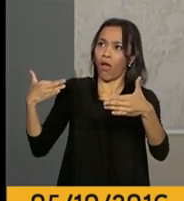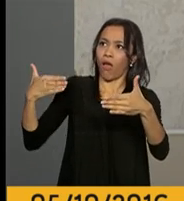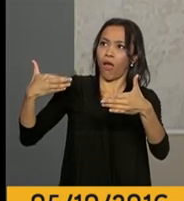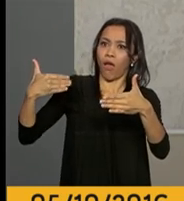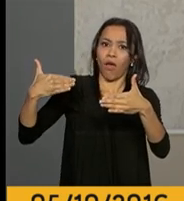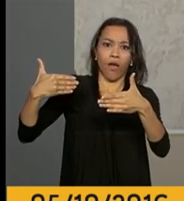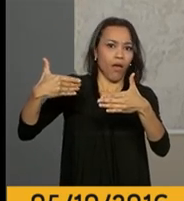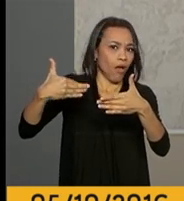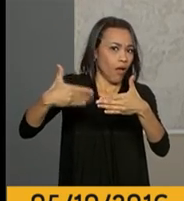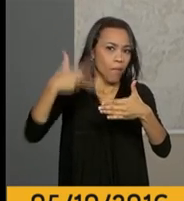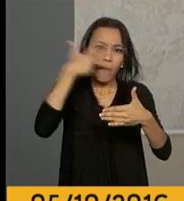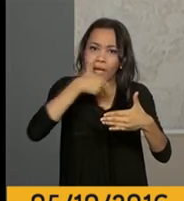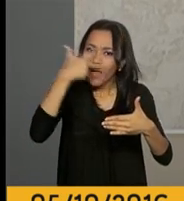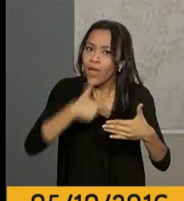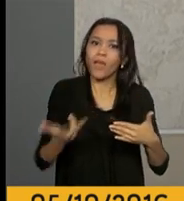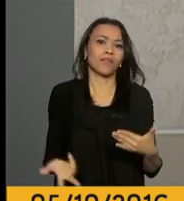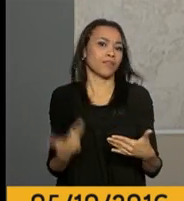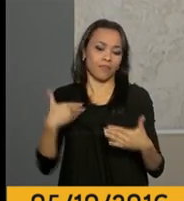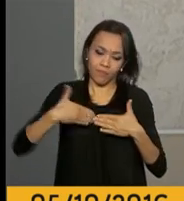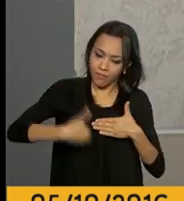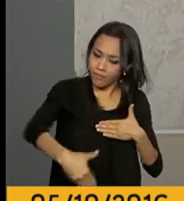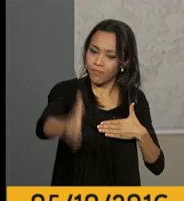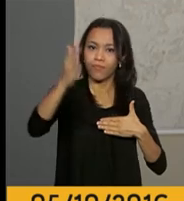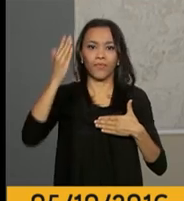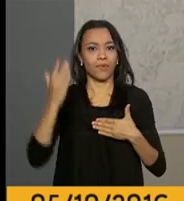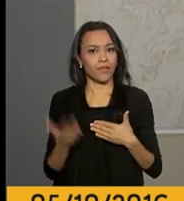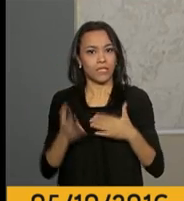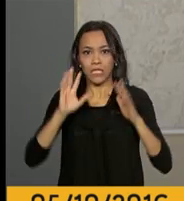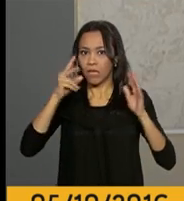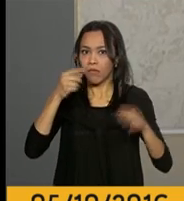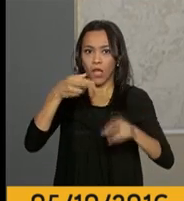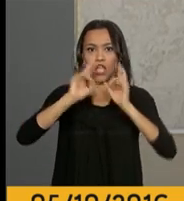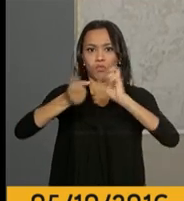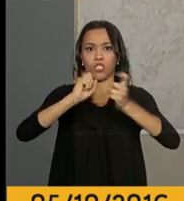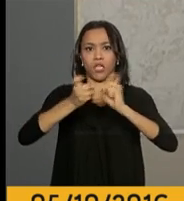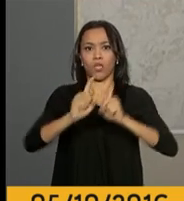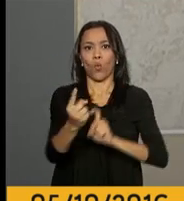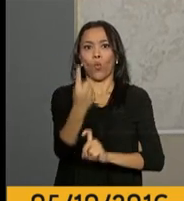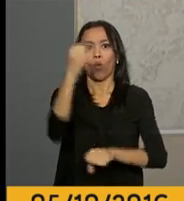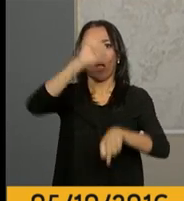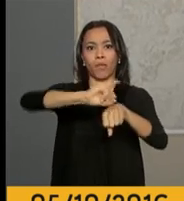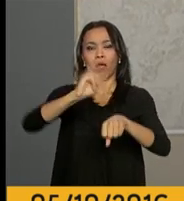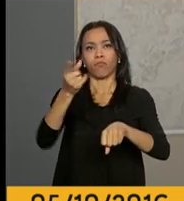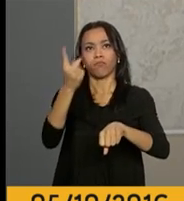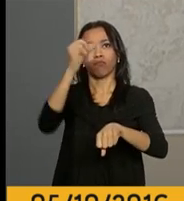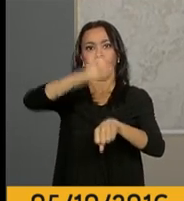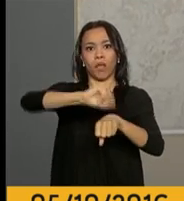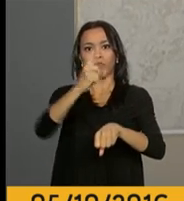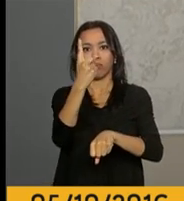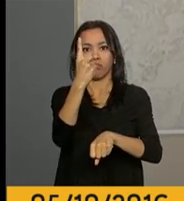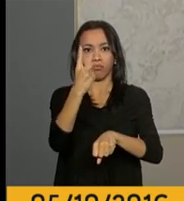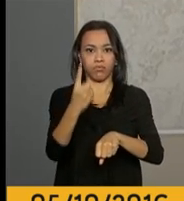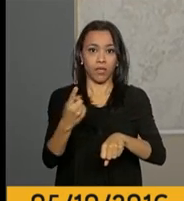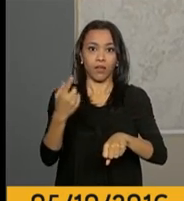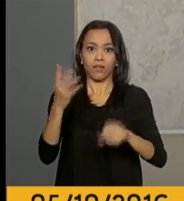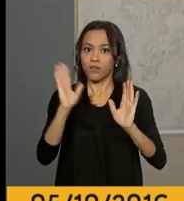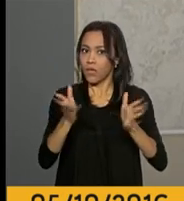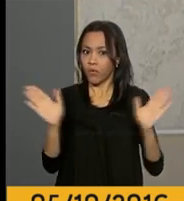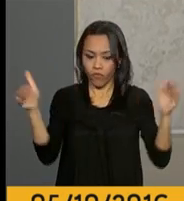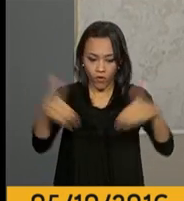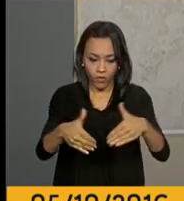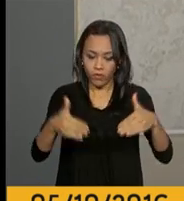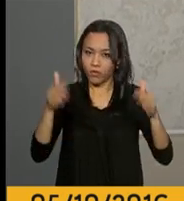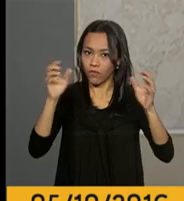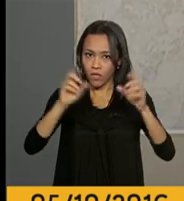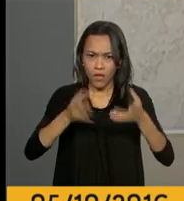dizeres Democráticos a prática era extremamente centralizadora tanto que de tempos em tempos nós voltamos como um estado centralizador